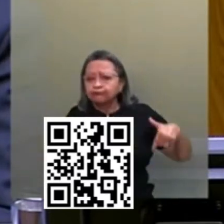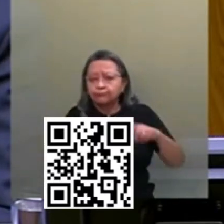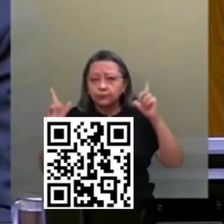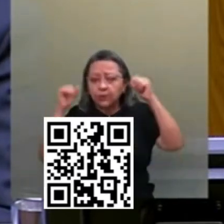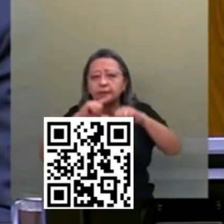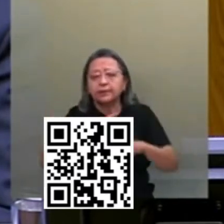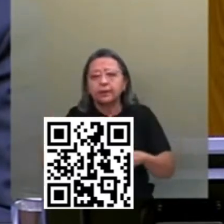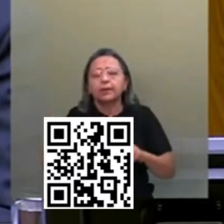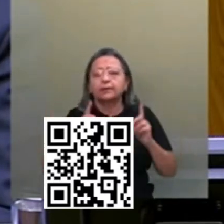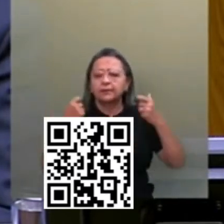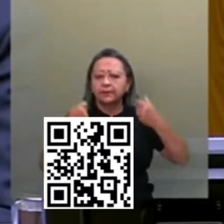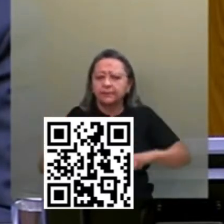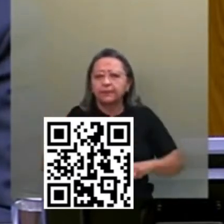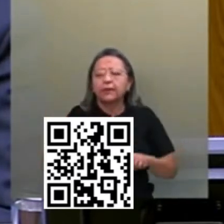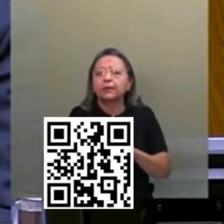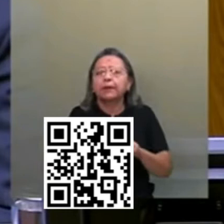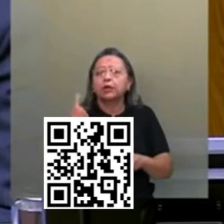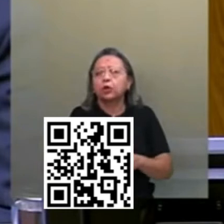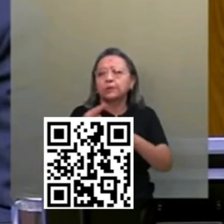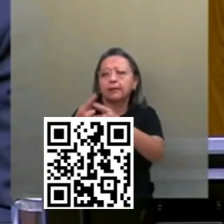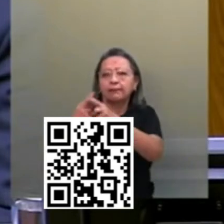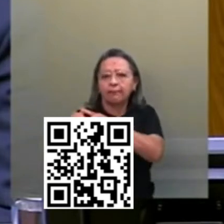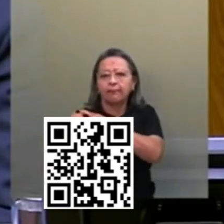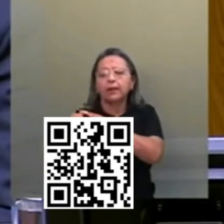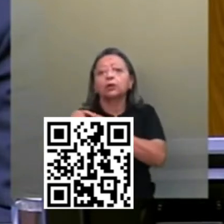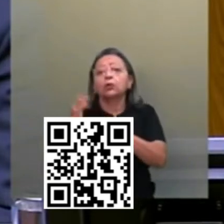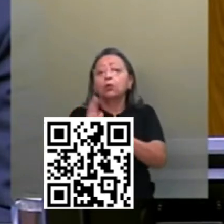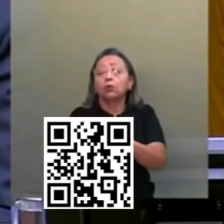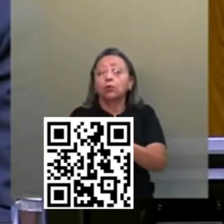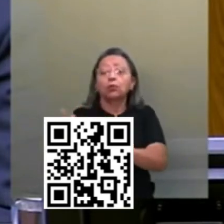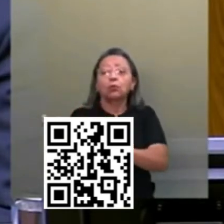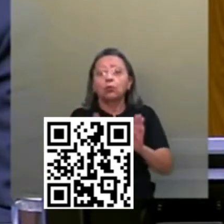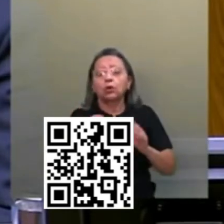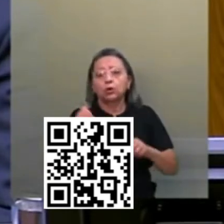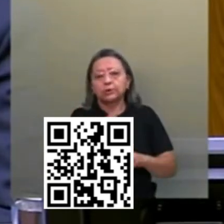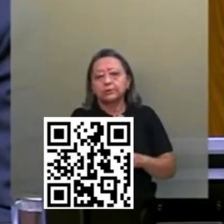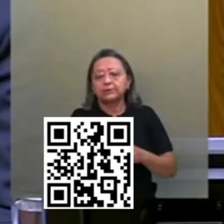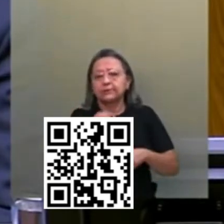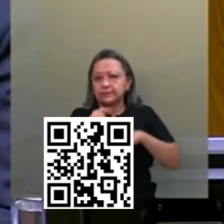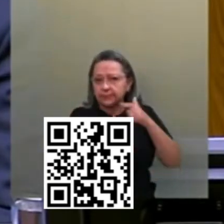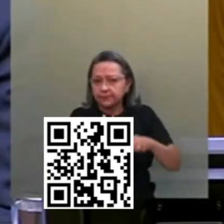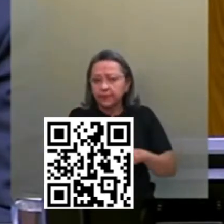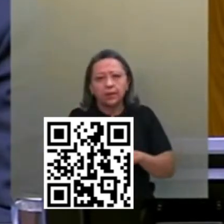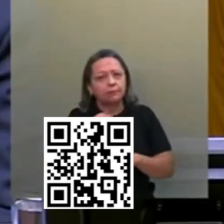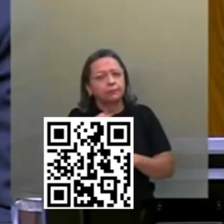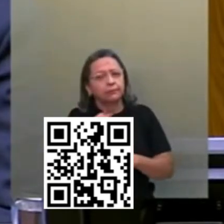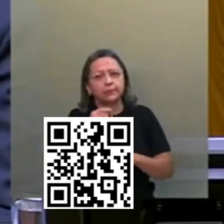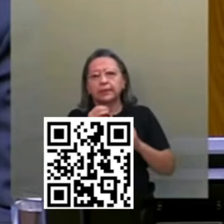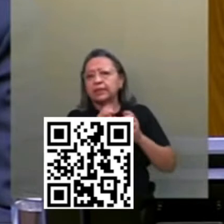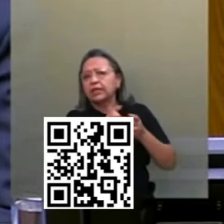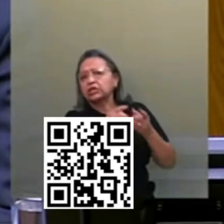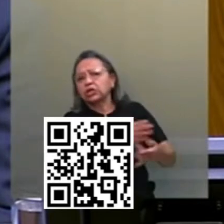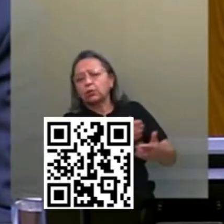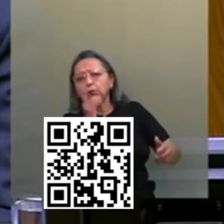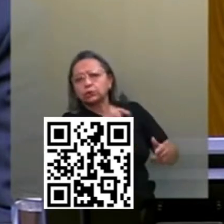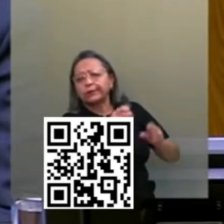necessidades que nós temos e também nossas responsabilidades no mandato que exercemos. Não podemos deixar questões